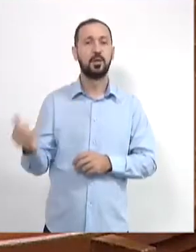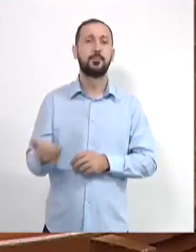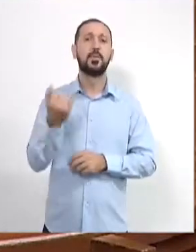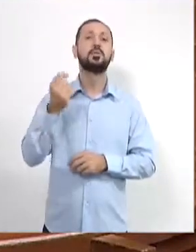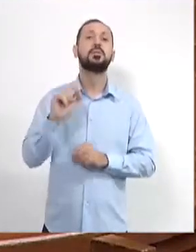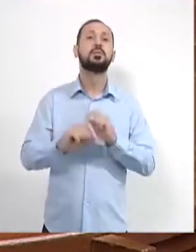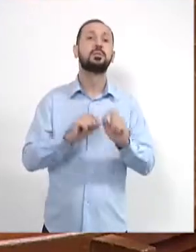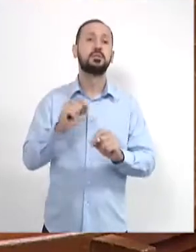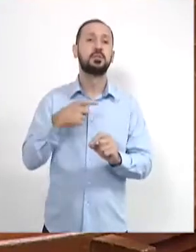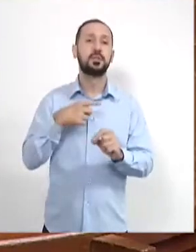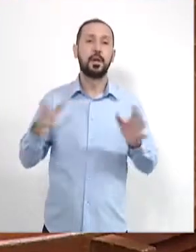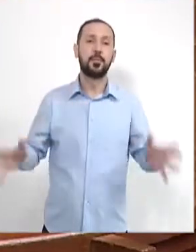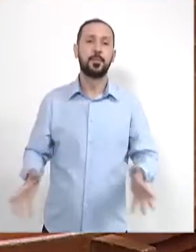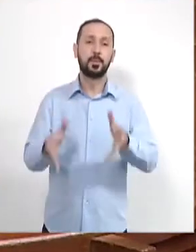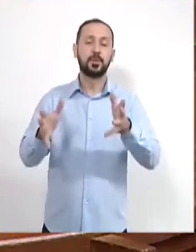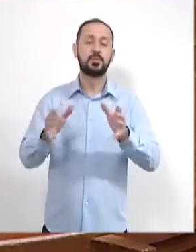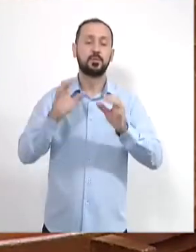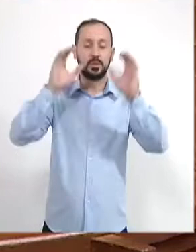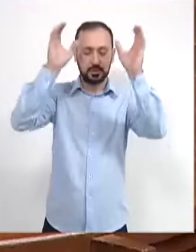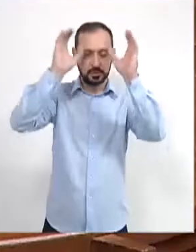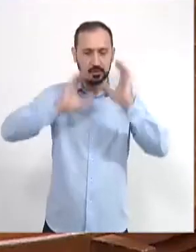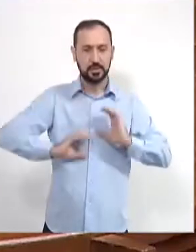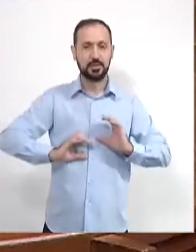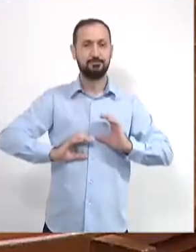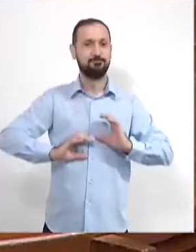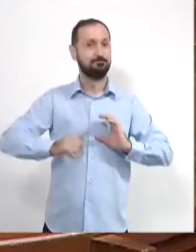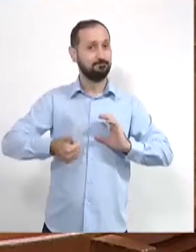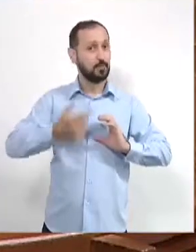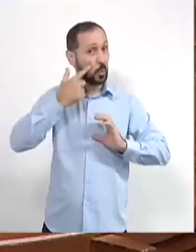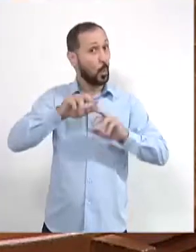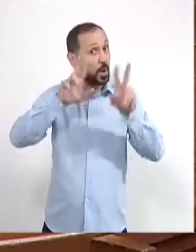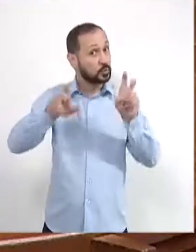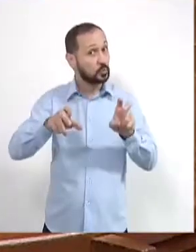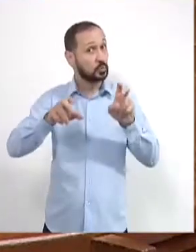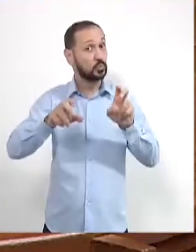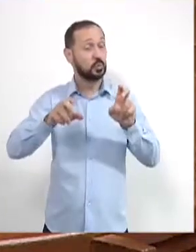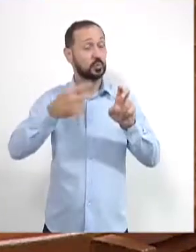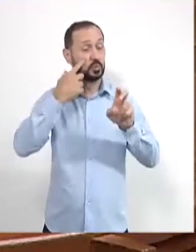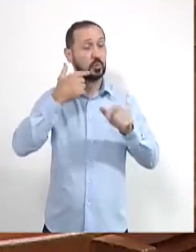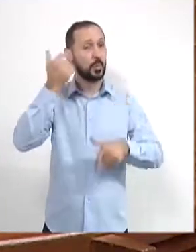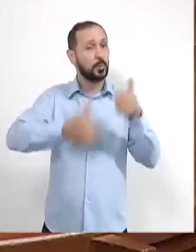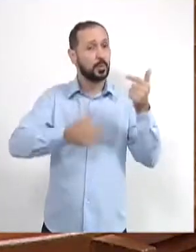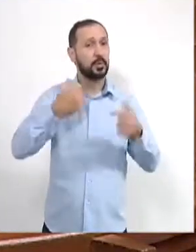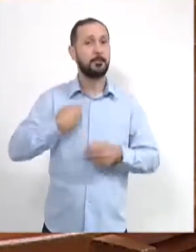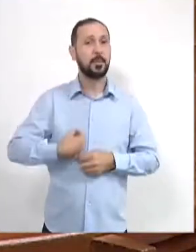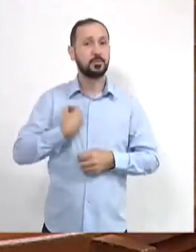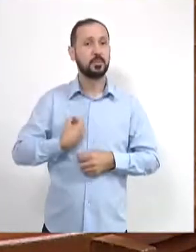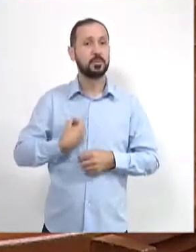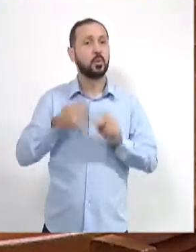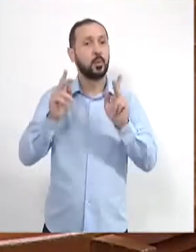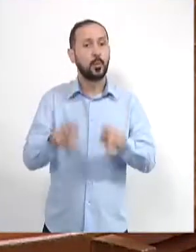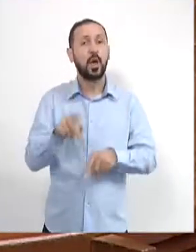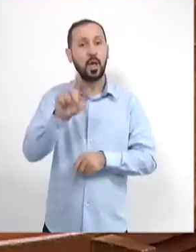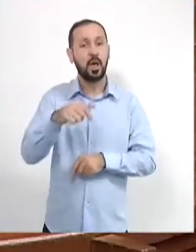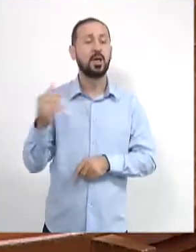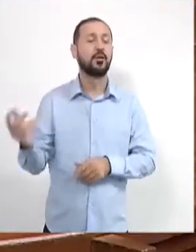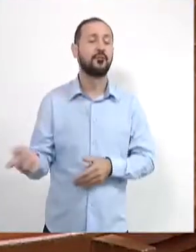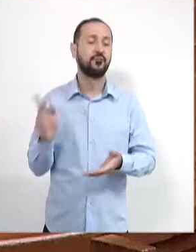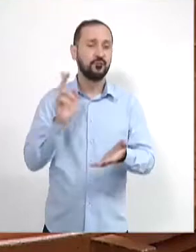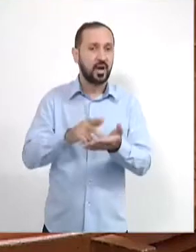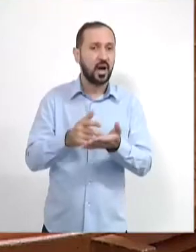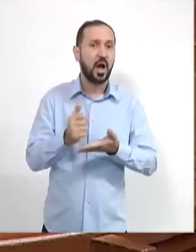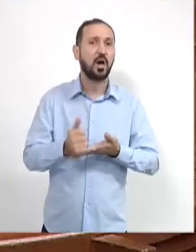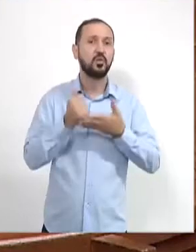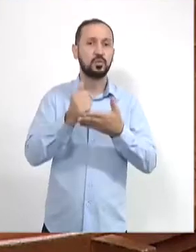que é a promoção da cidadania. Então, falar de política, falar da participação popular, isto é sim